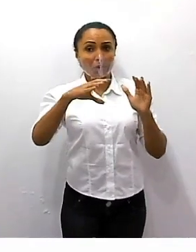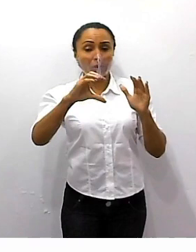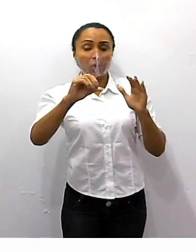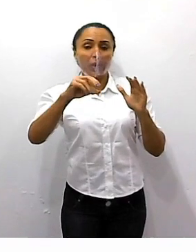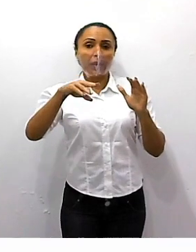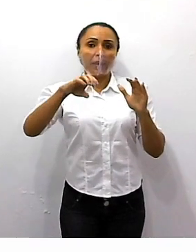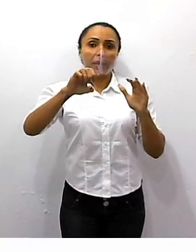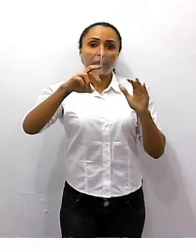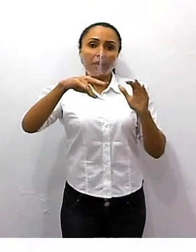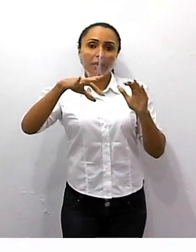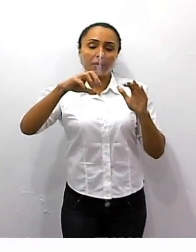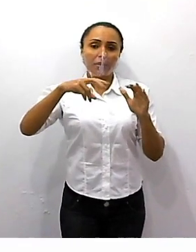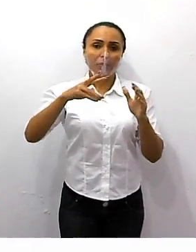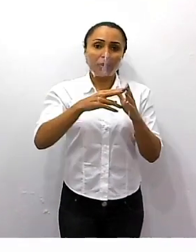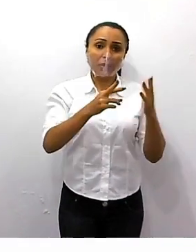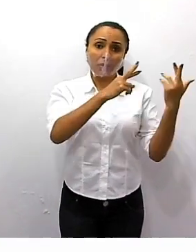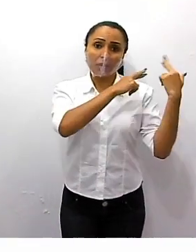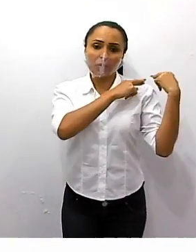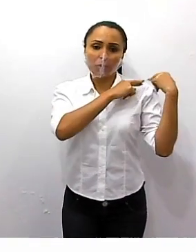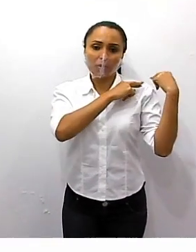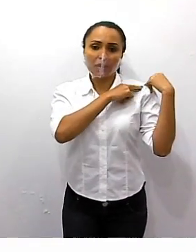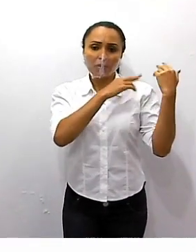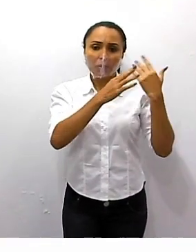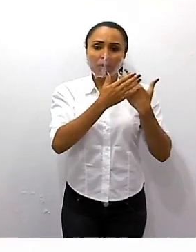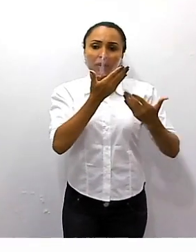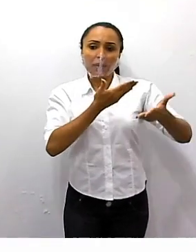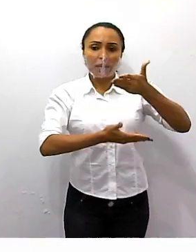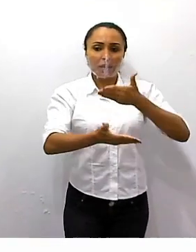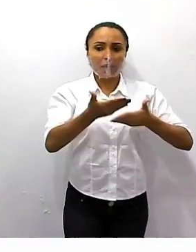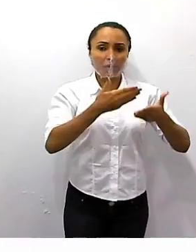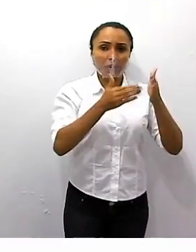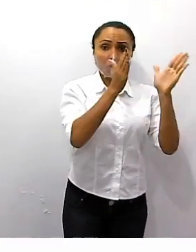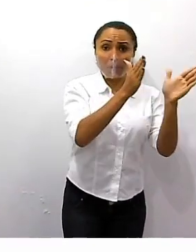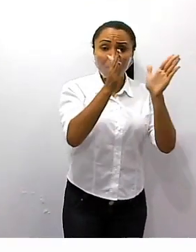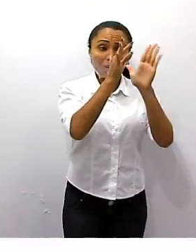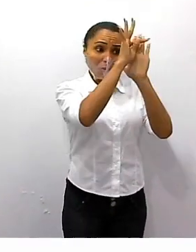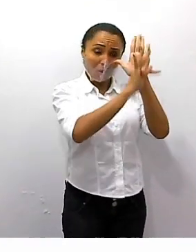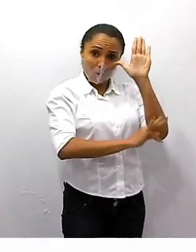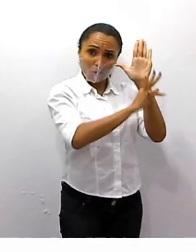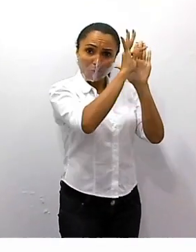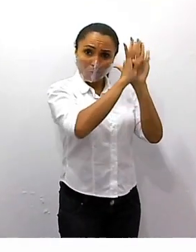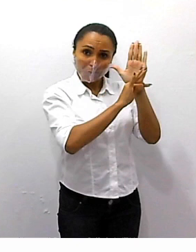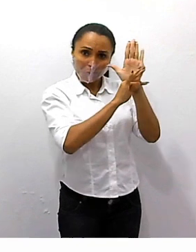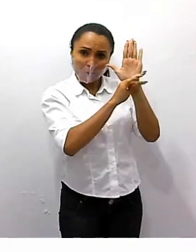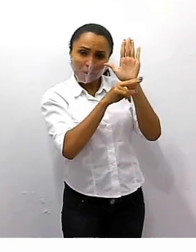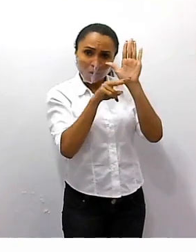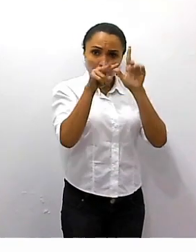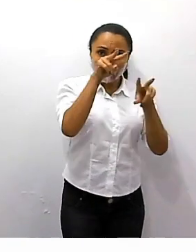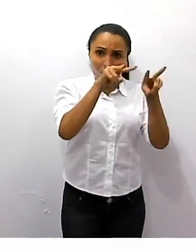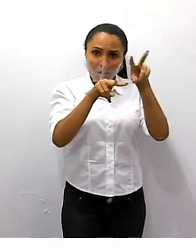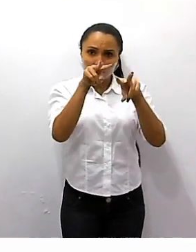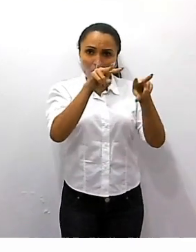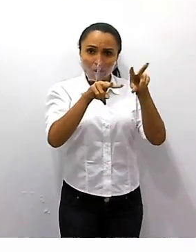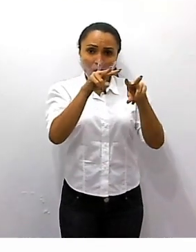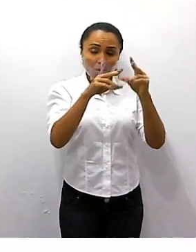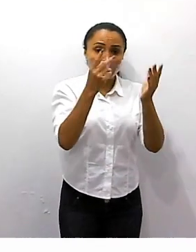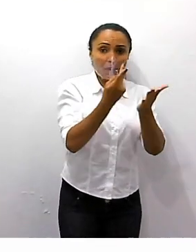A coesão textual é responsável por estabelecer relações entre as partes do texto. Analisando o trecho,